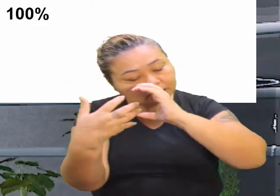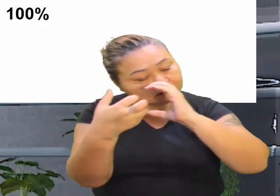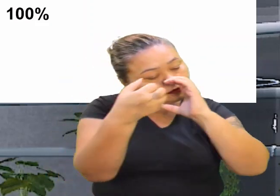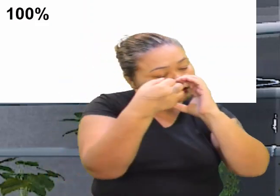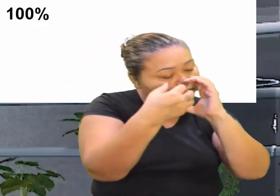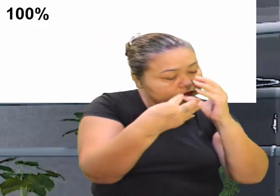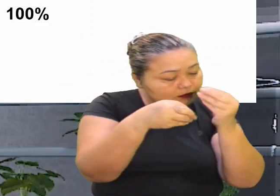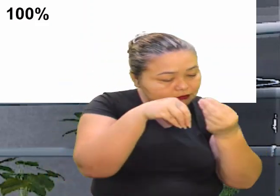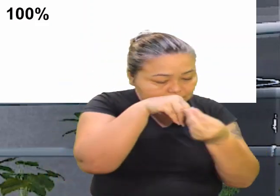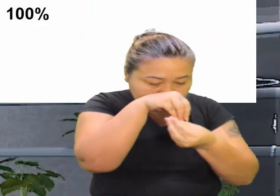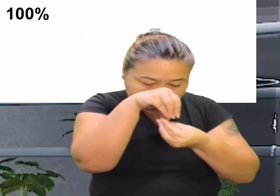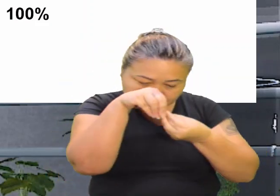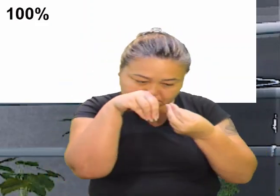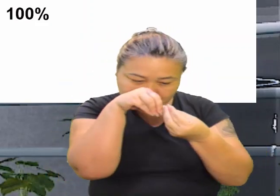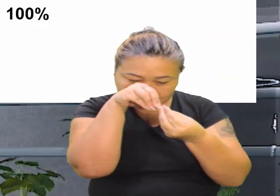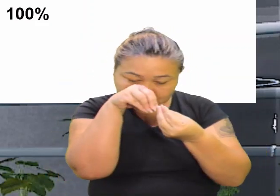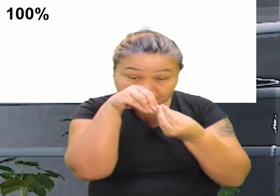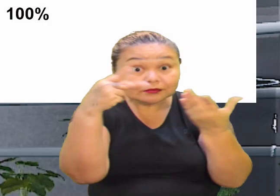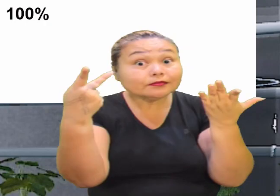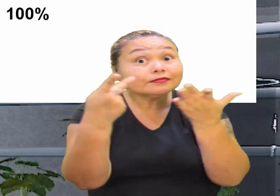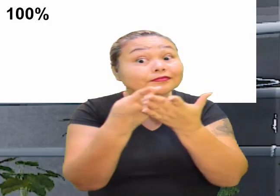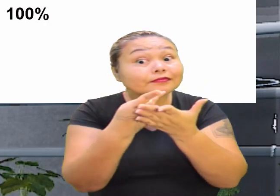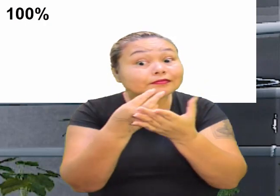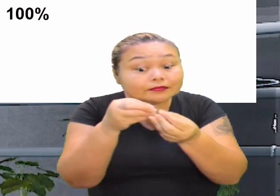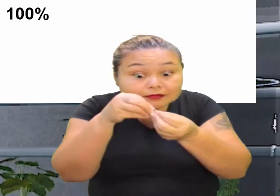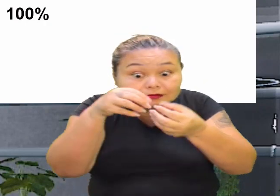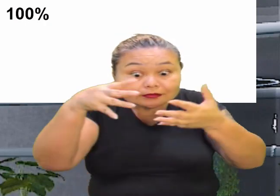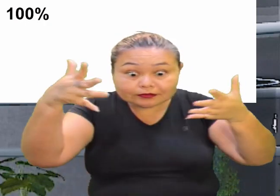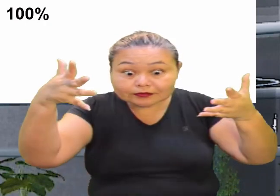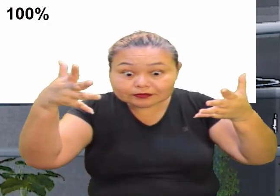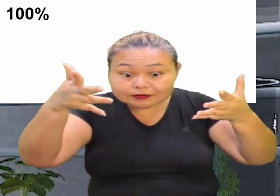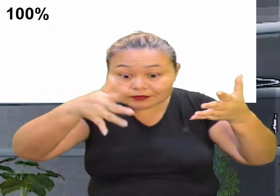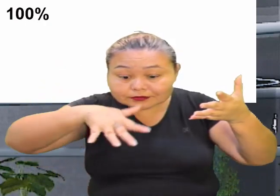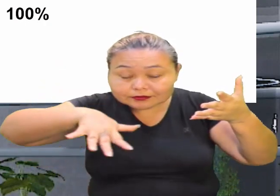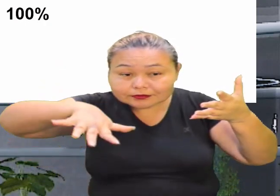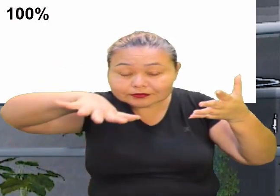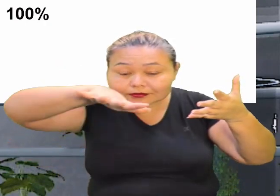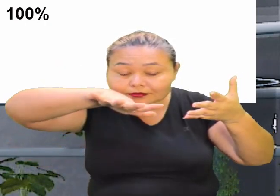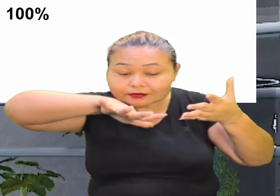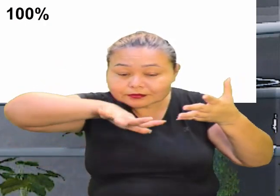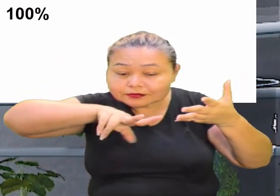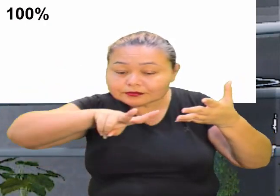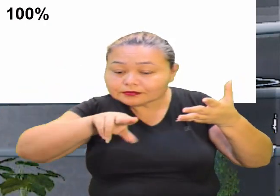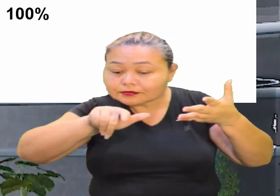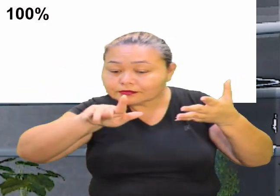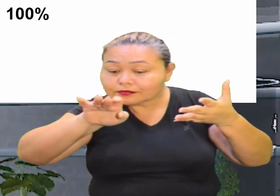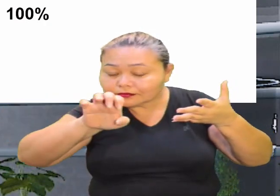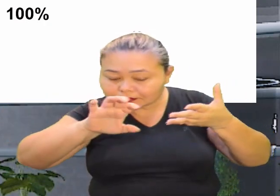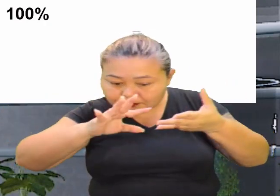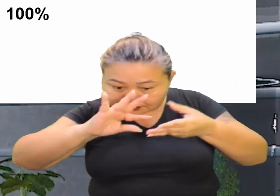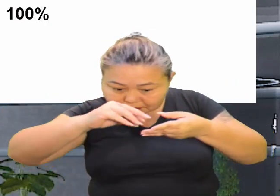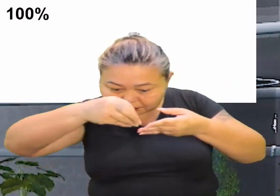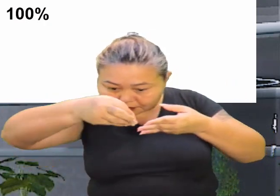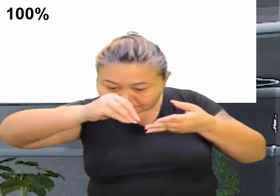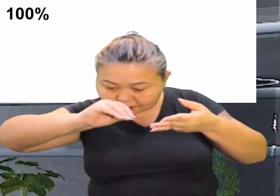quando ele cruzava, o que acontecia, professor? Aquele pé dava vagens. Aí quando abre as